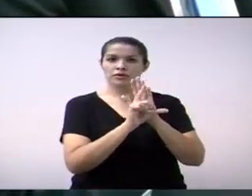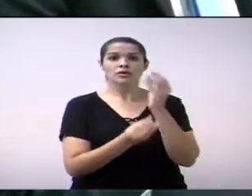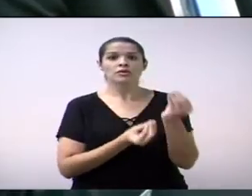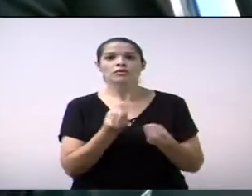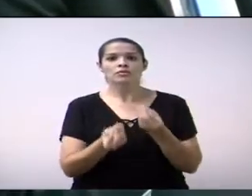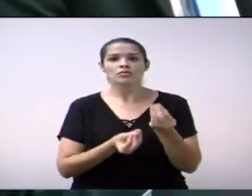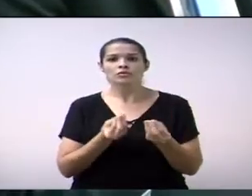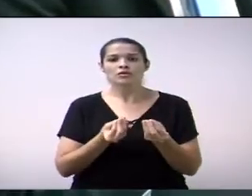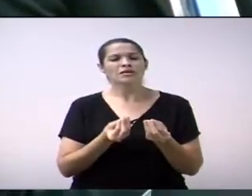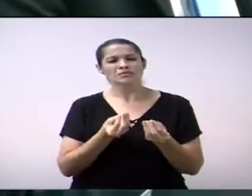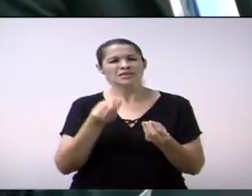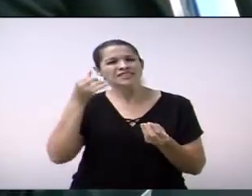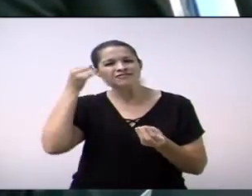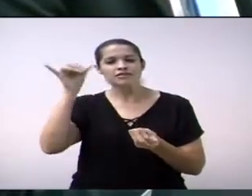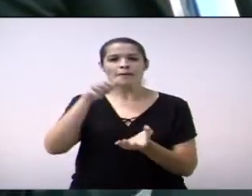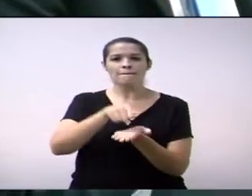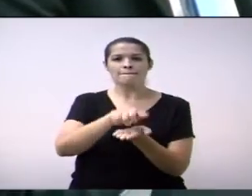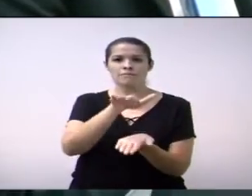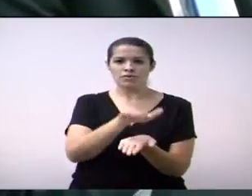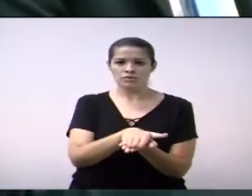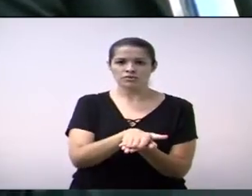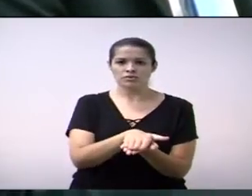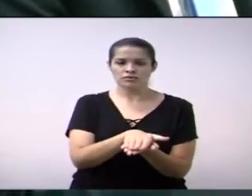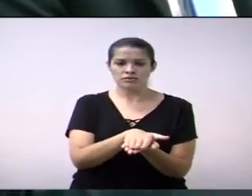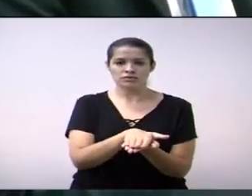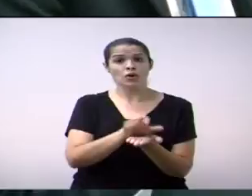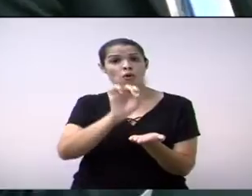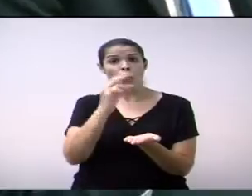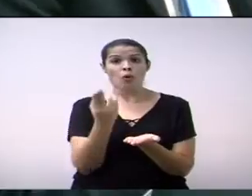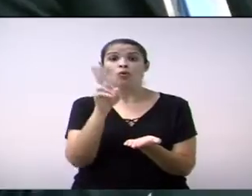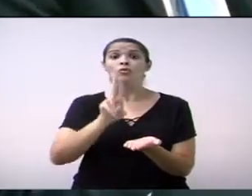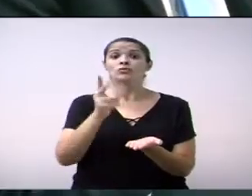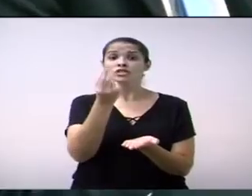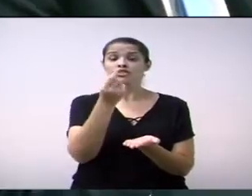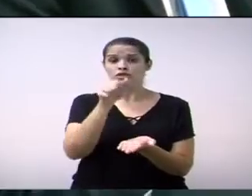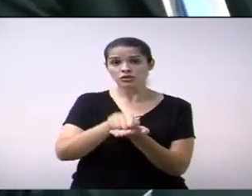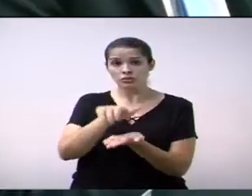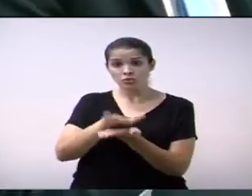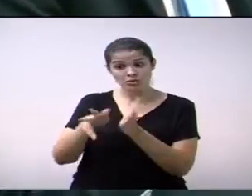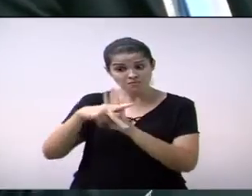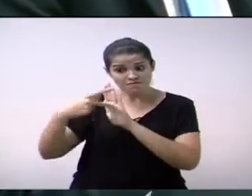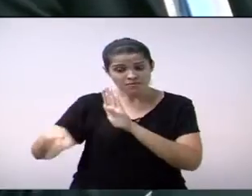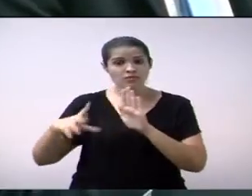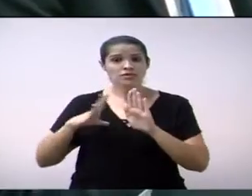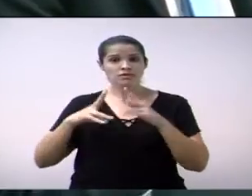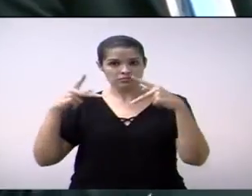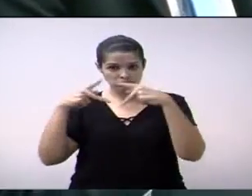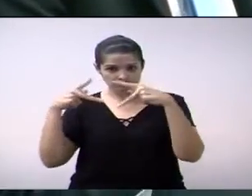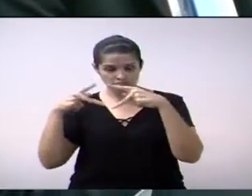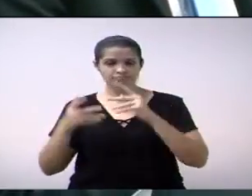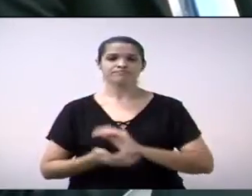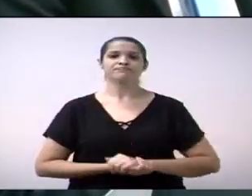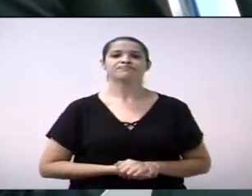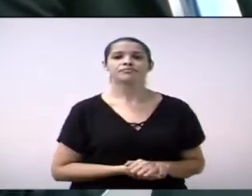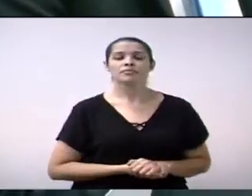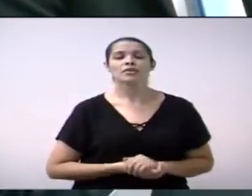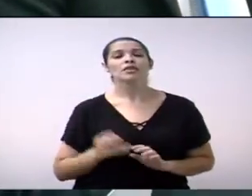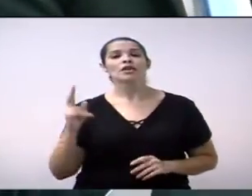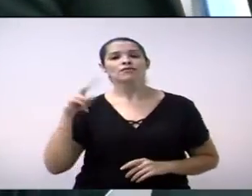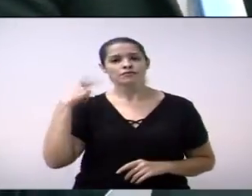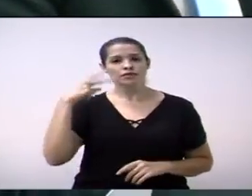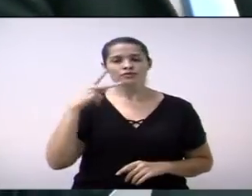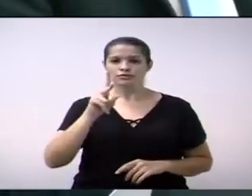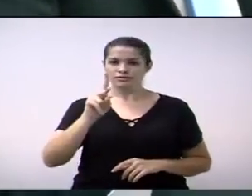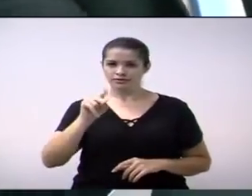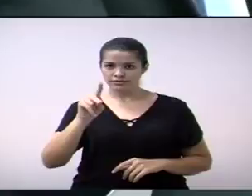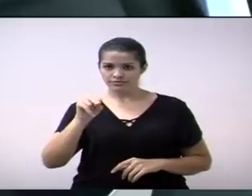ou isenção de multa cobrada para esta finalidade. De número 163, vereador Kiko Meschiati, propondo ao Executivo a criação